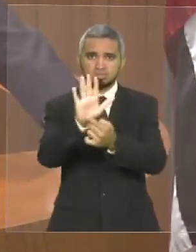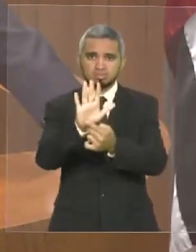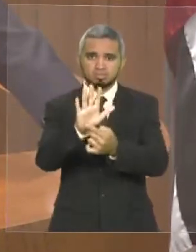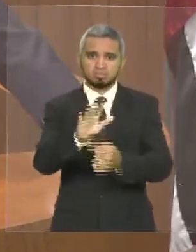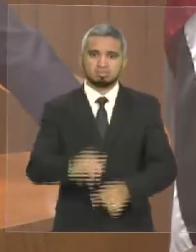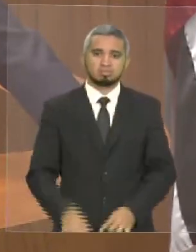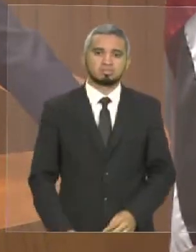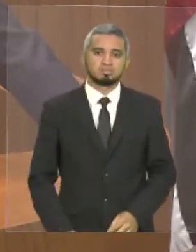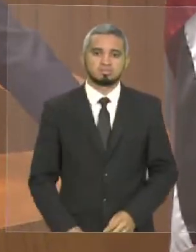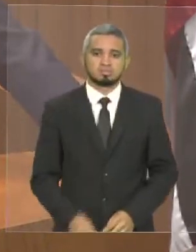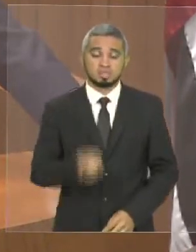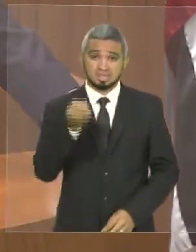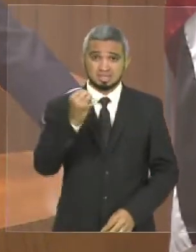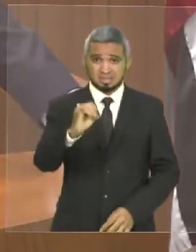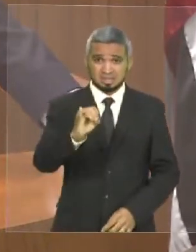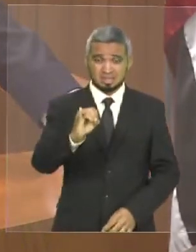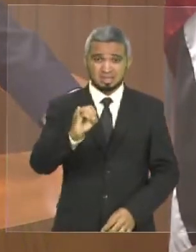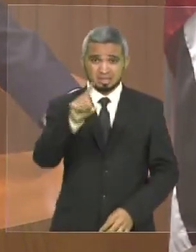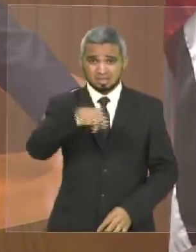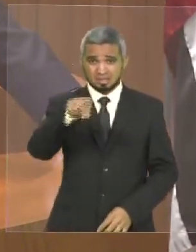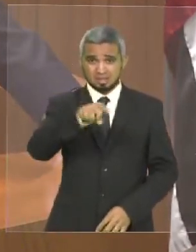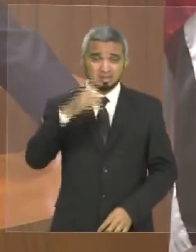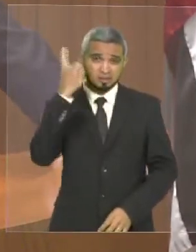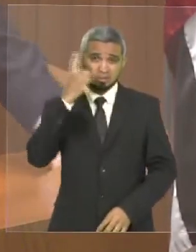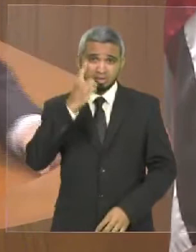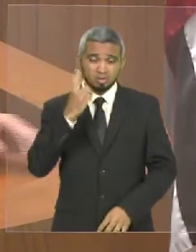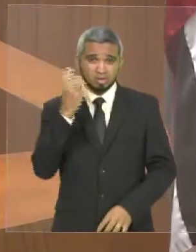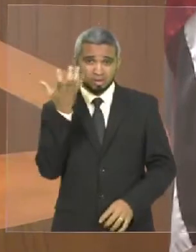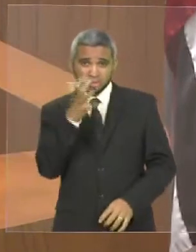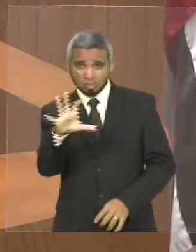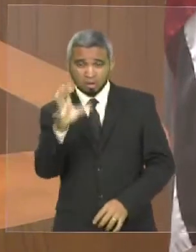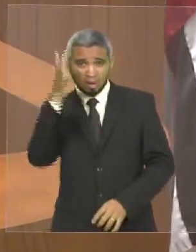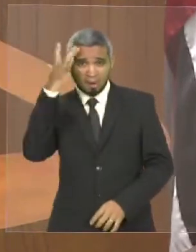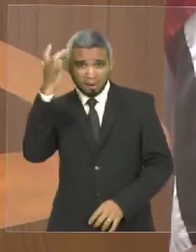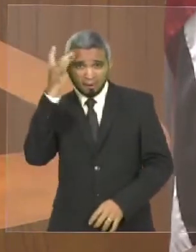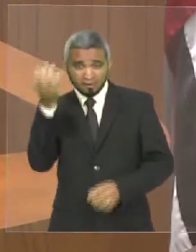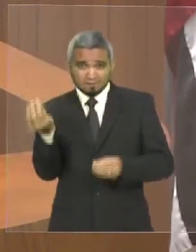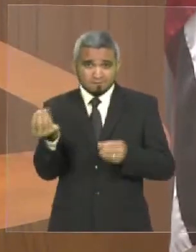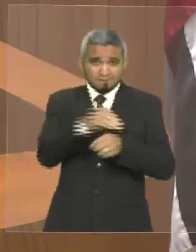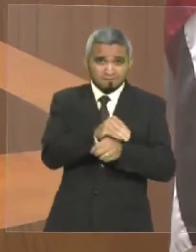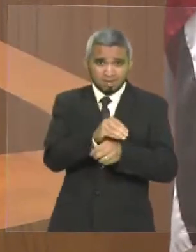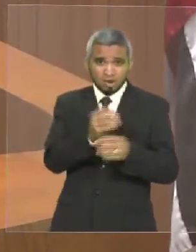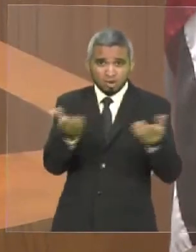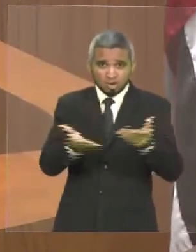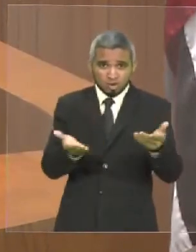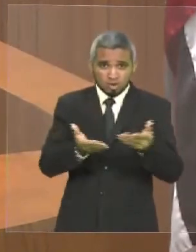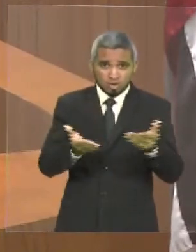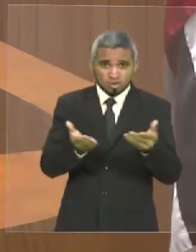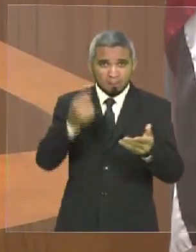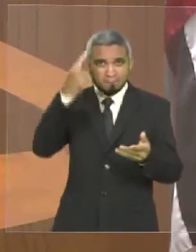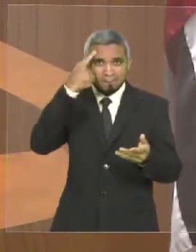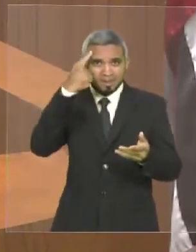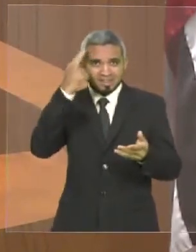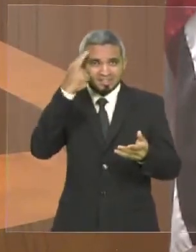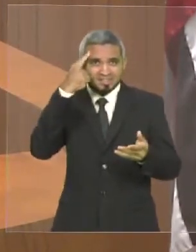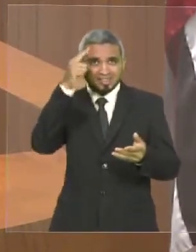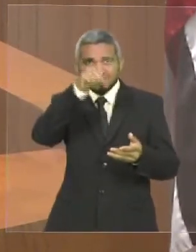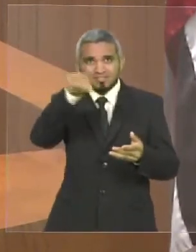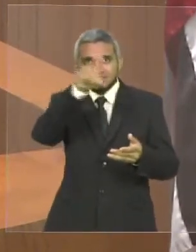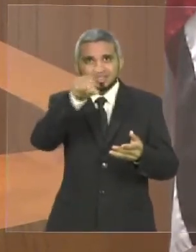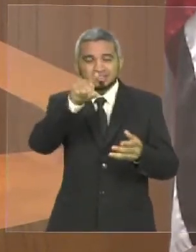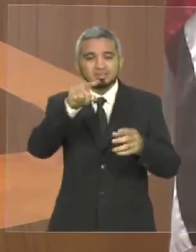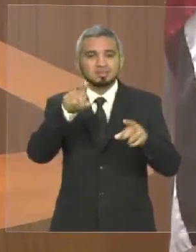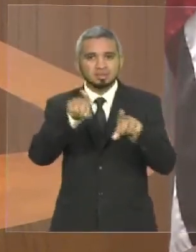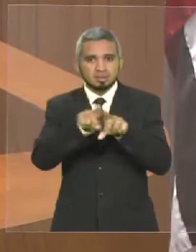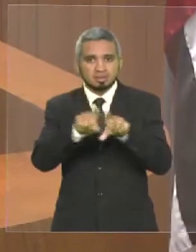quiseram que esse dia chegasse, fosse amanhã, com a participação dos professores que queriam vir do interior do